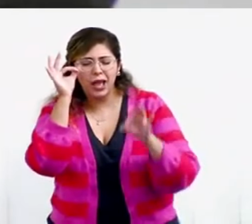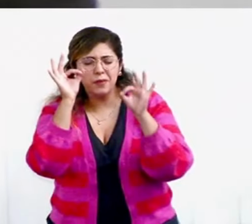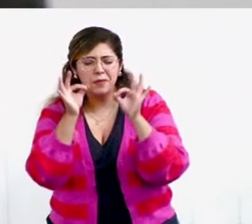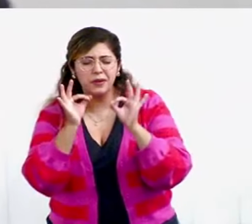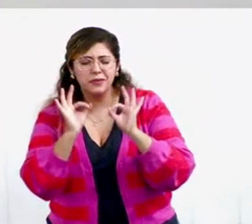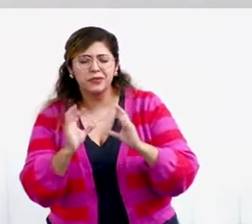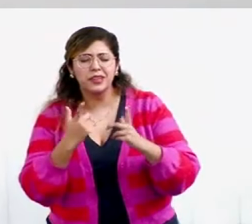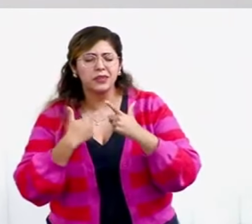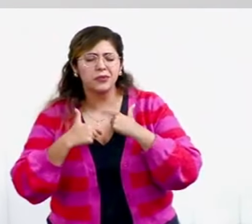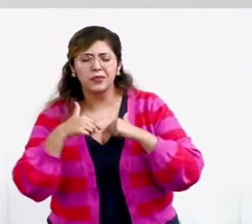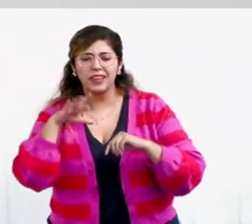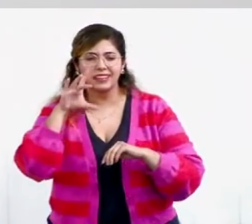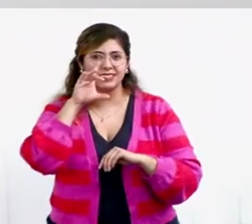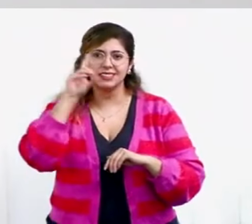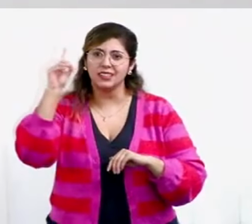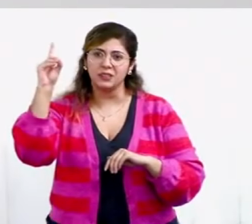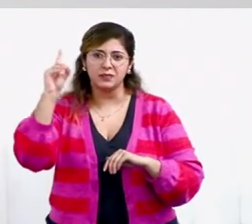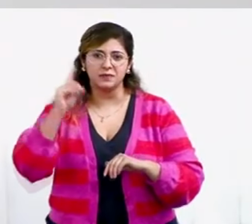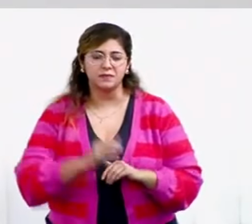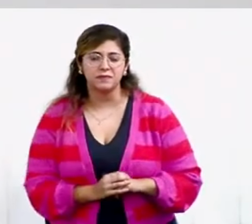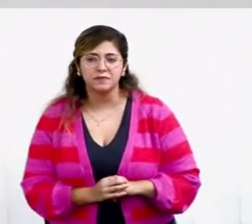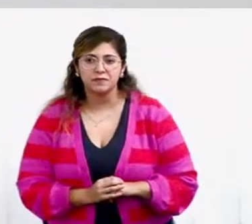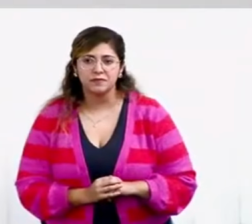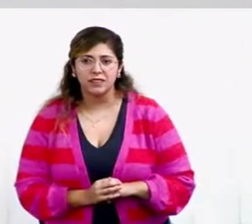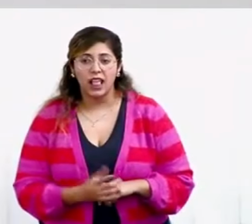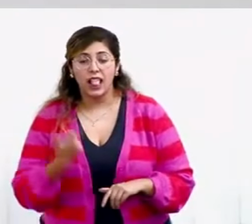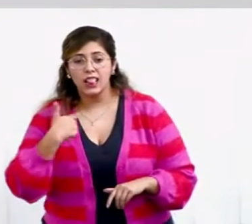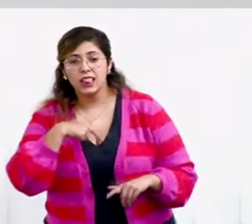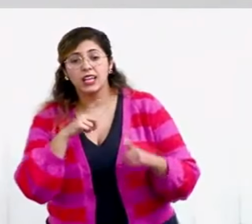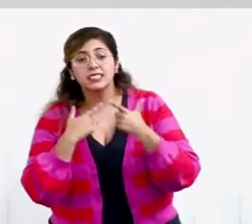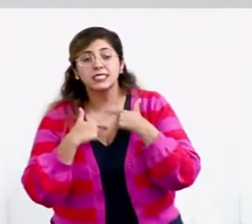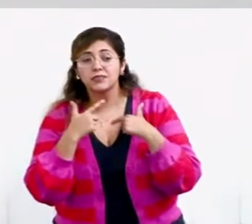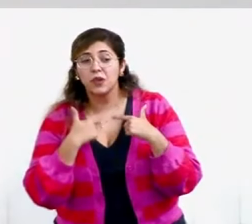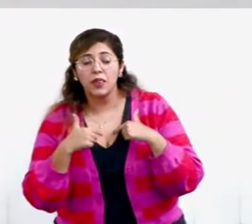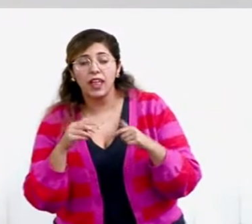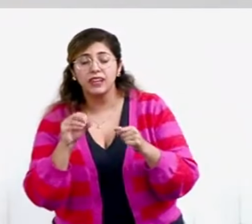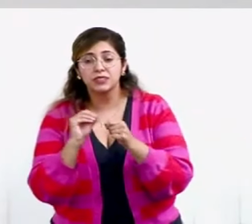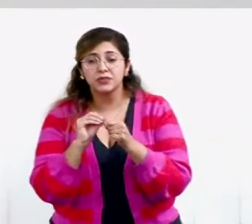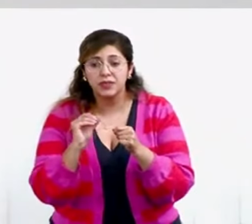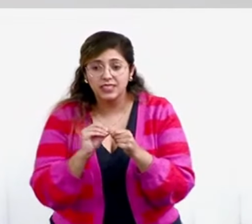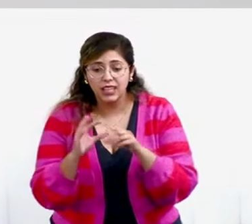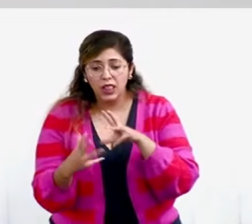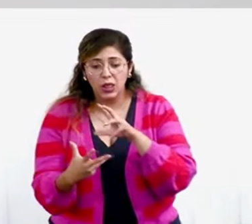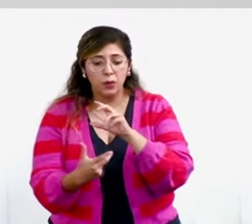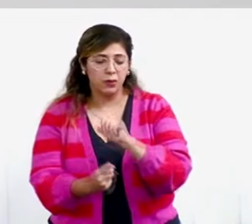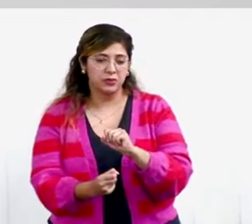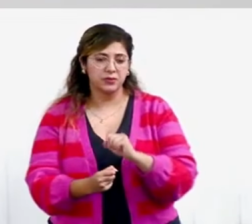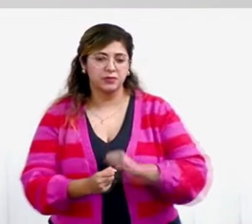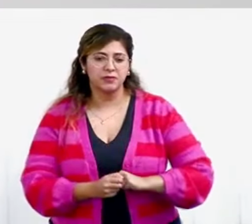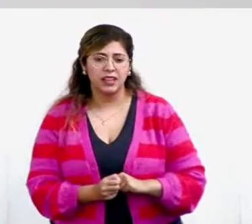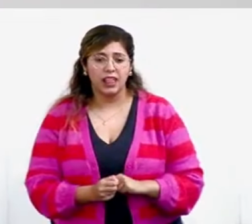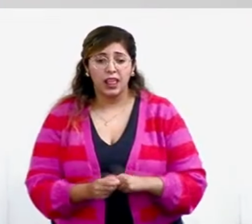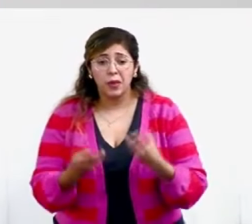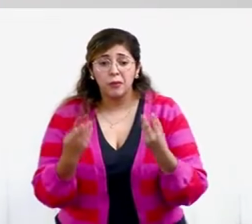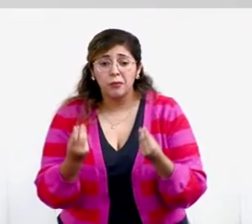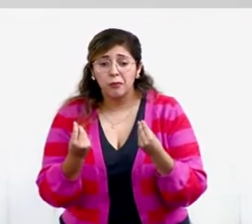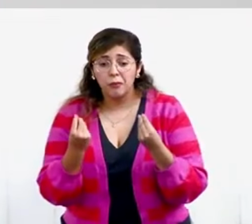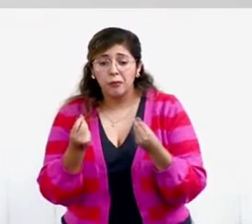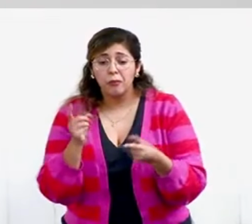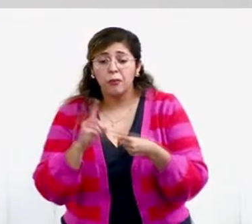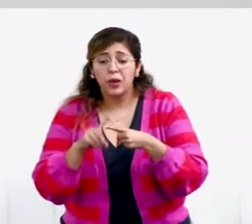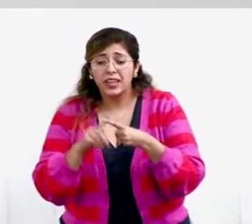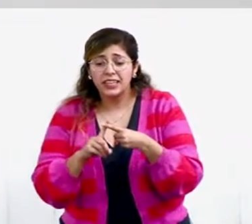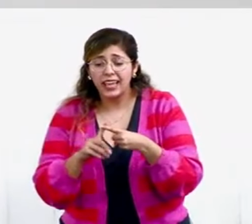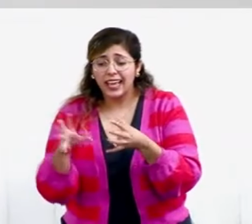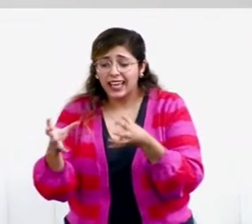agradável vontade de Deus. Porque nós queremos fazer a mesma coisa que o mundo faz, porque nós queremos ser igual ao mundo.